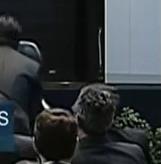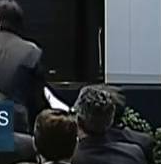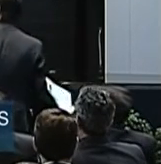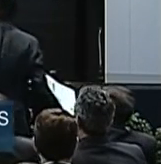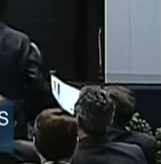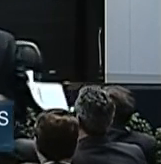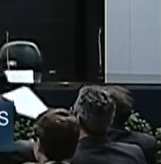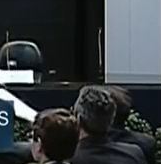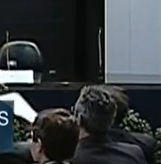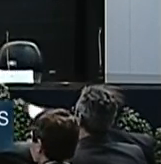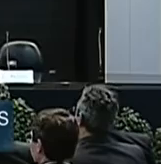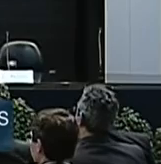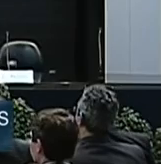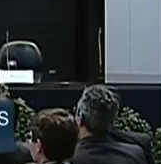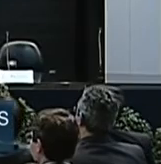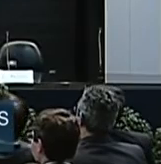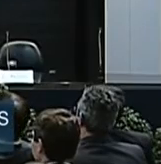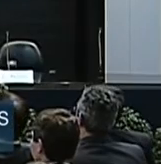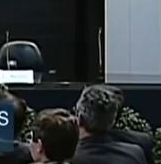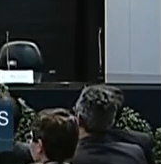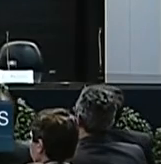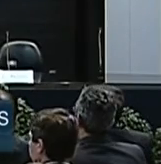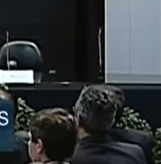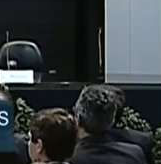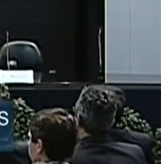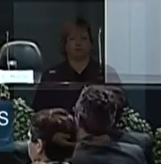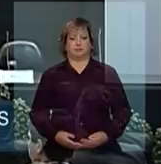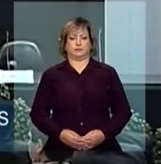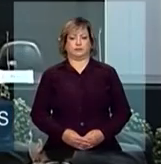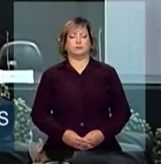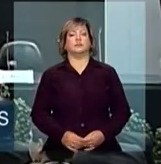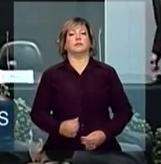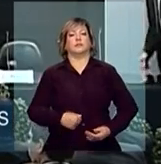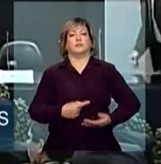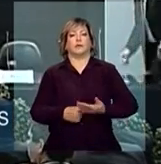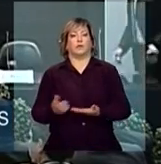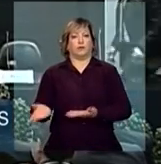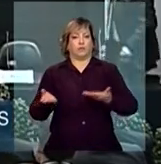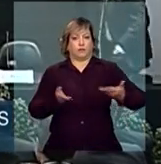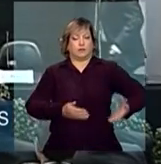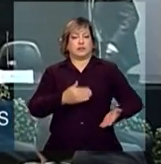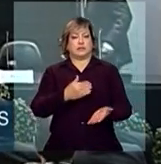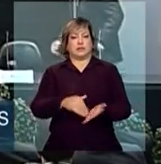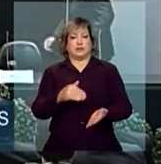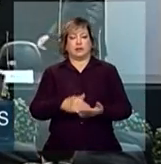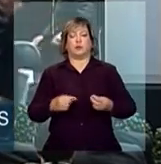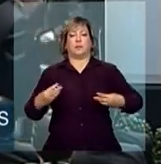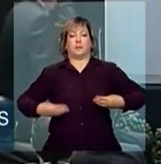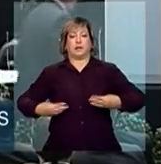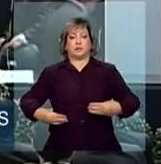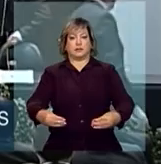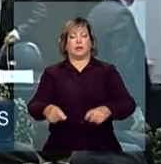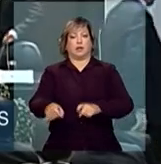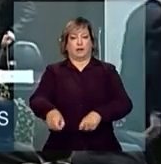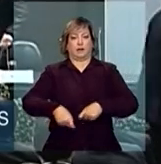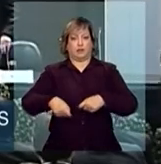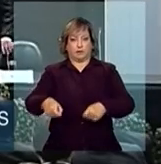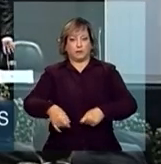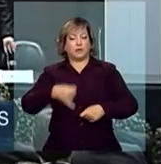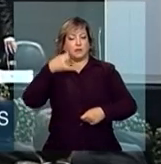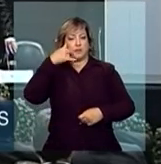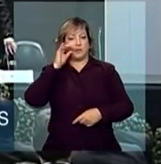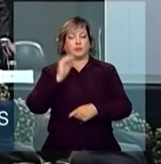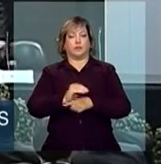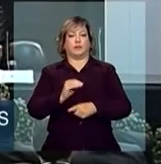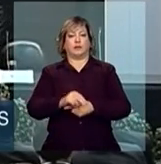Agrário, senhor Laudemir Miller, e do secretário de Política Agrícola, do Ministério da Agricultura, Pecuária e Abastecimento, o